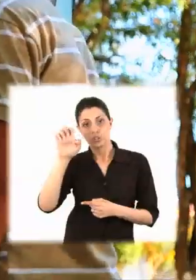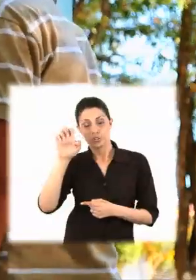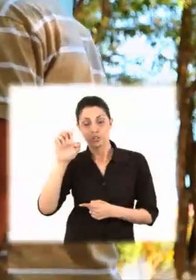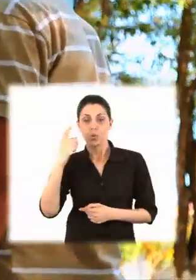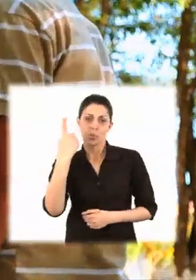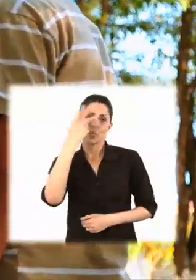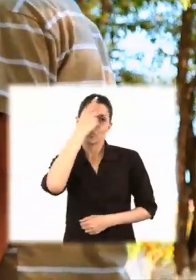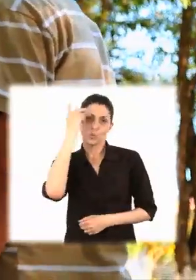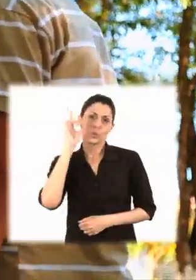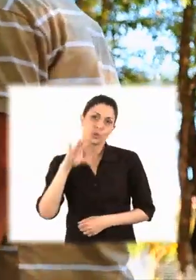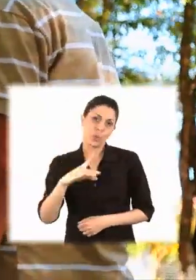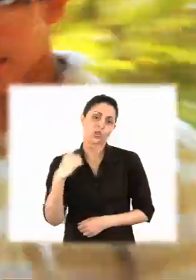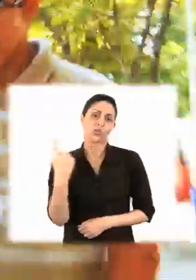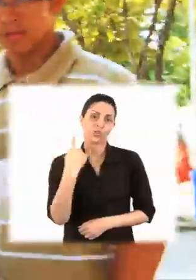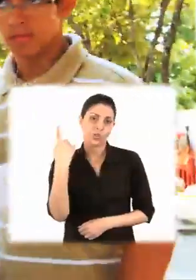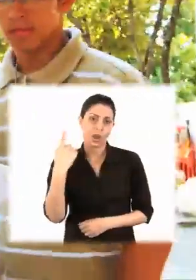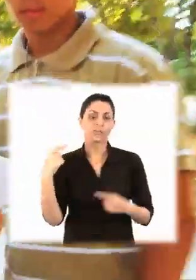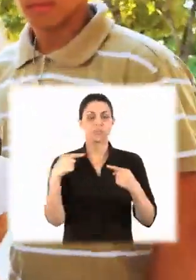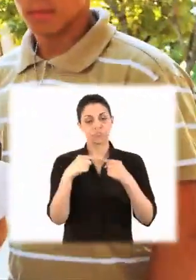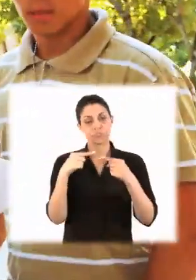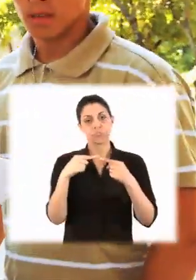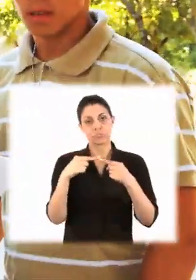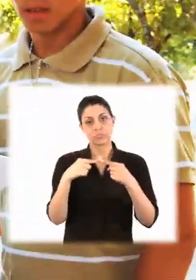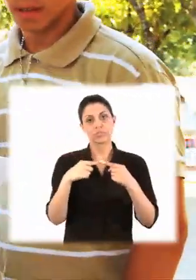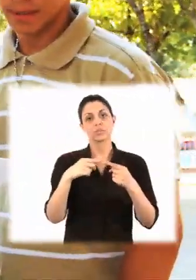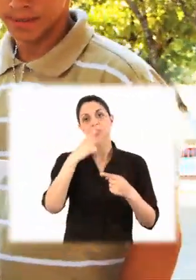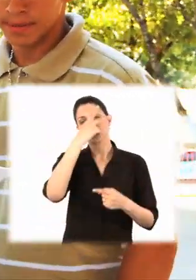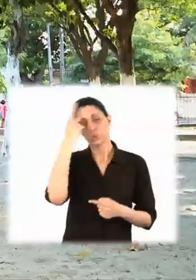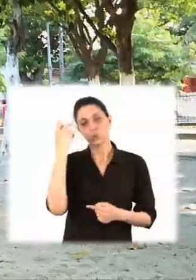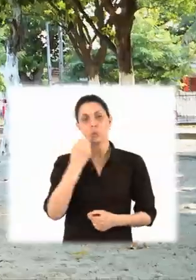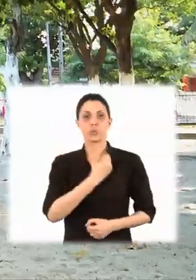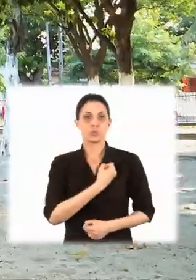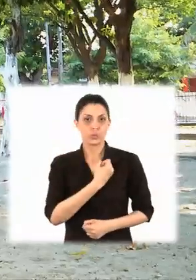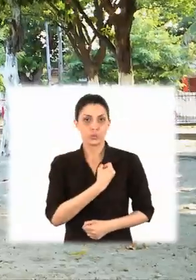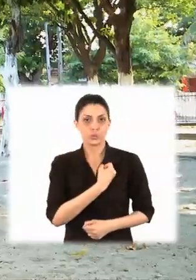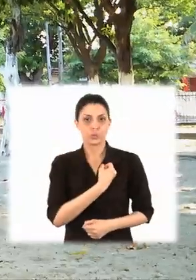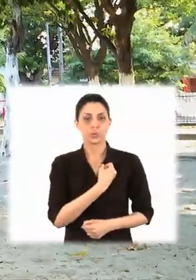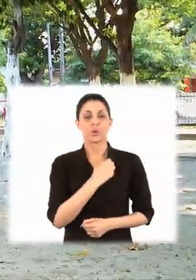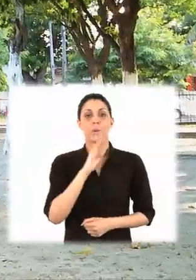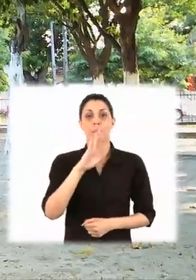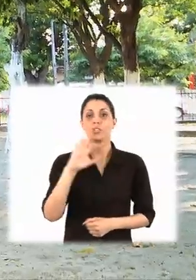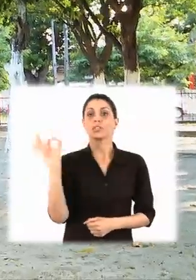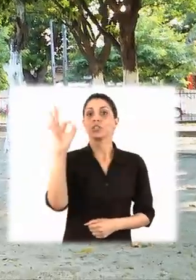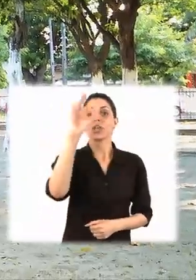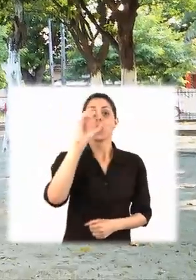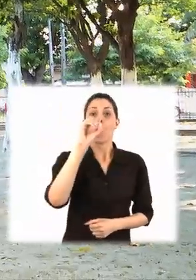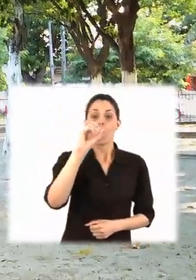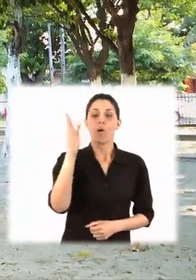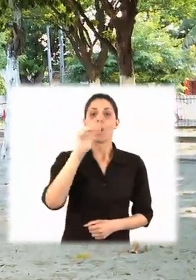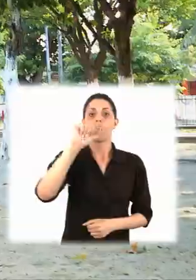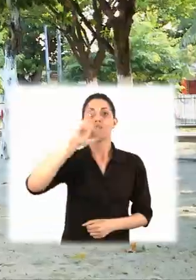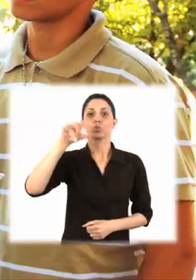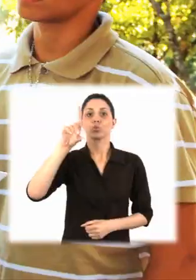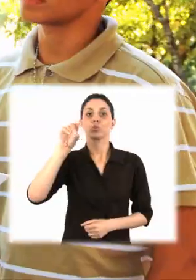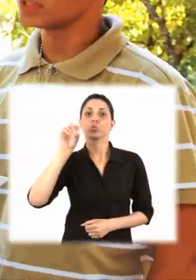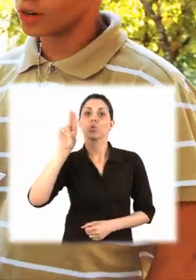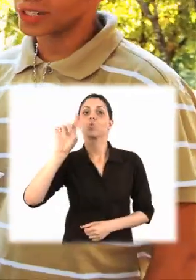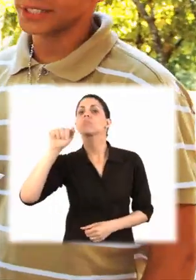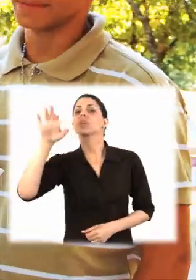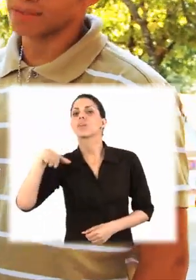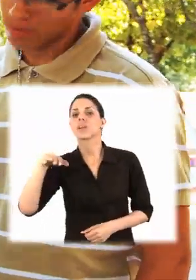só, singular, concorda com a pessoa, concorda com o número, mas ninguém o ajudou. Ajudou